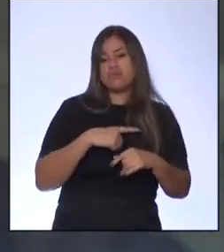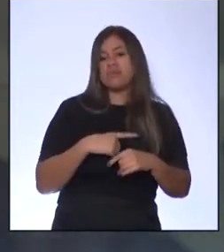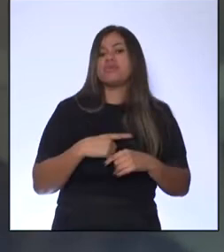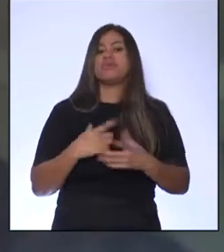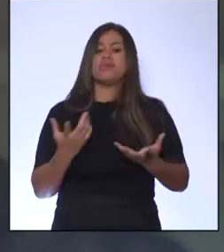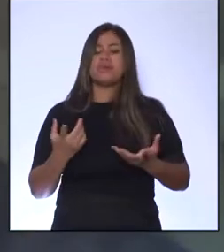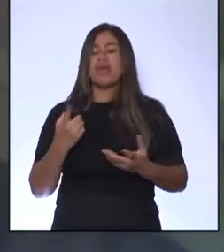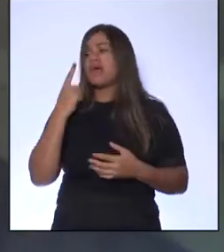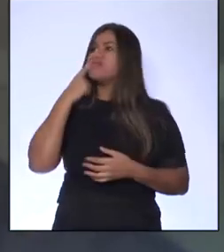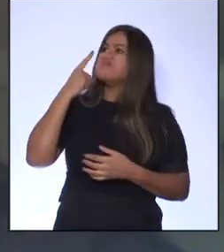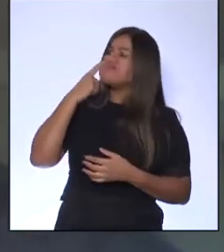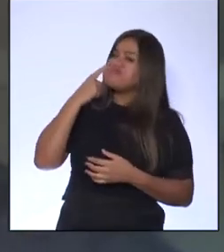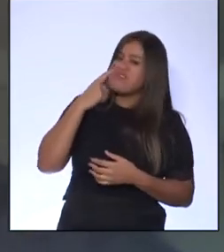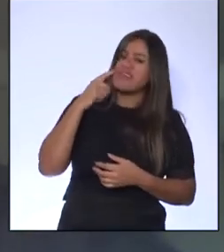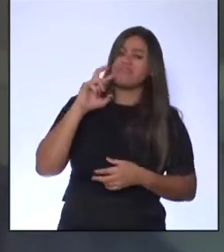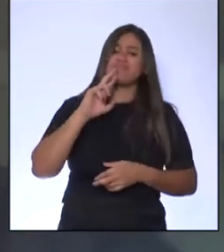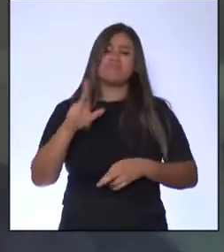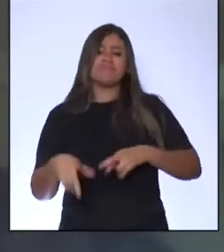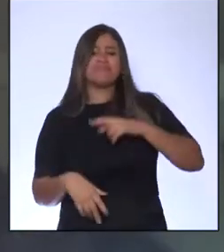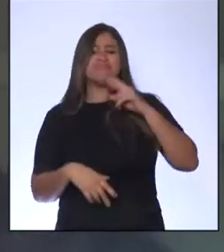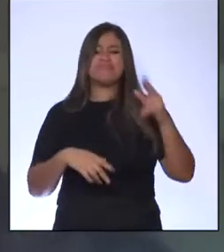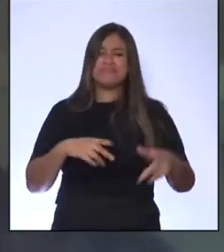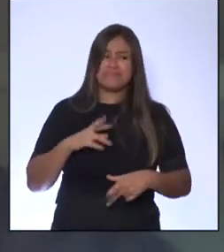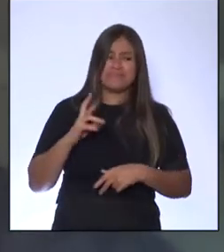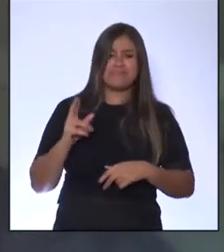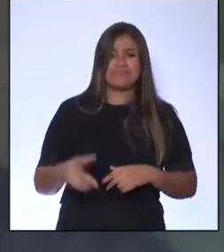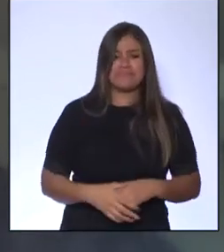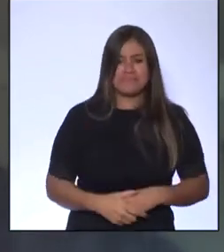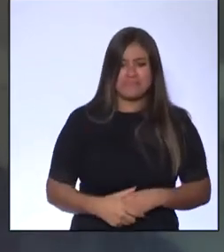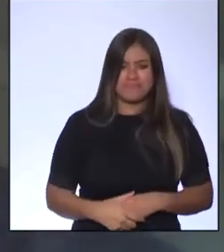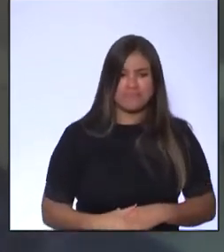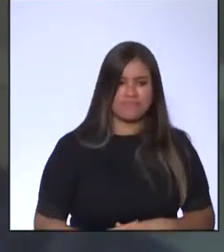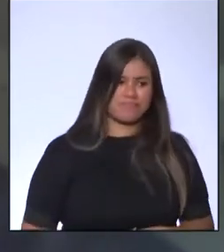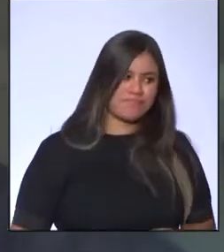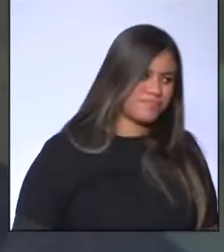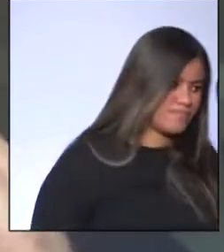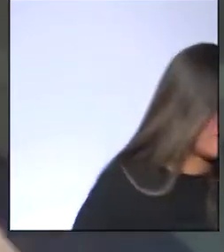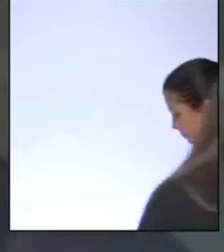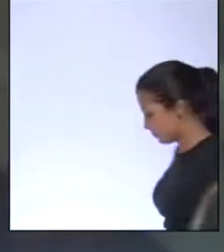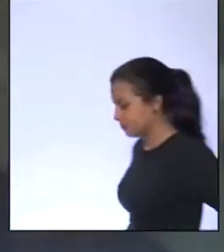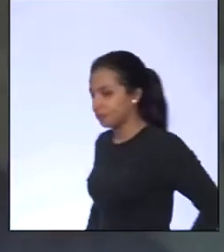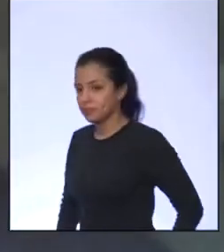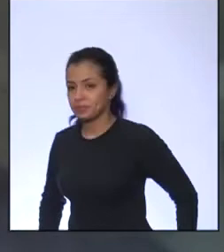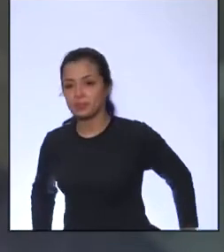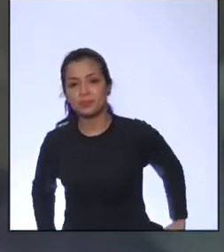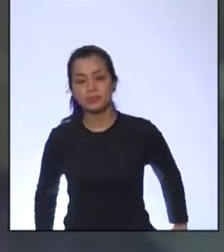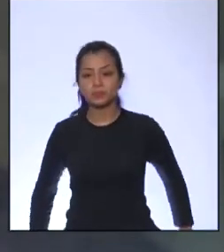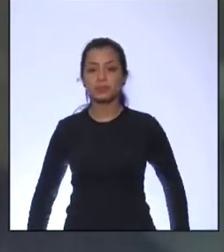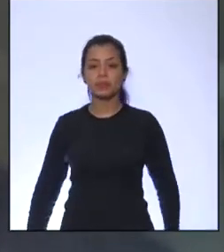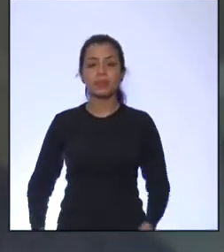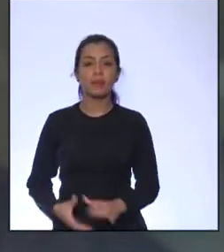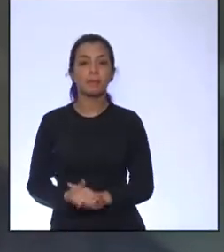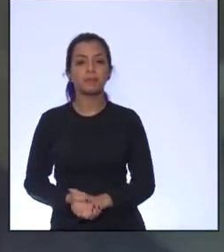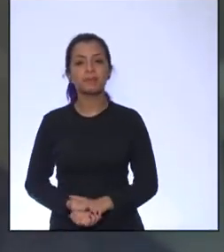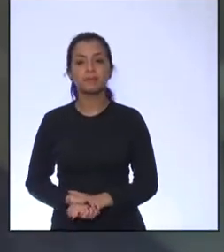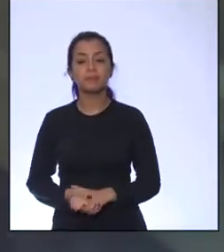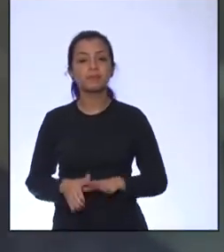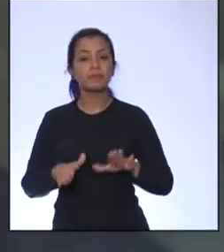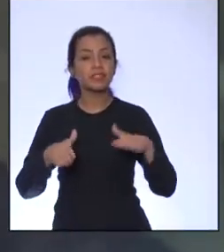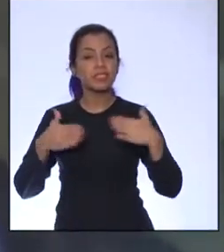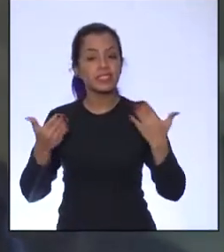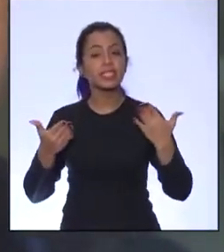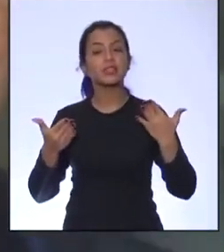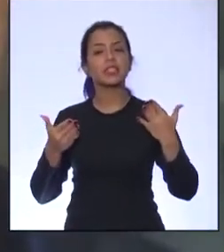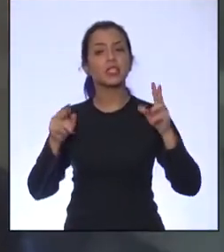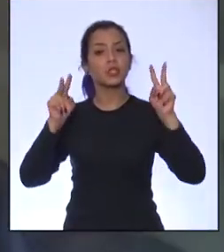outra dimensão em termos de urgência, em termos de como fazer essa prospecção em relação ao futuro